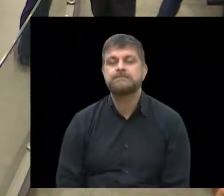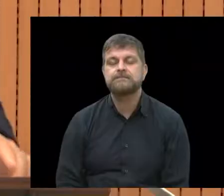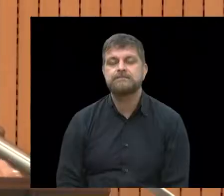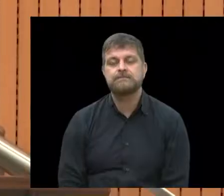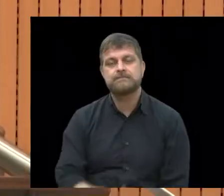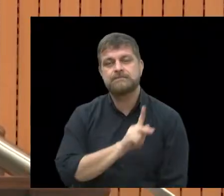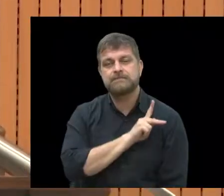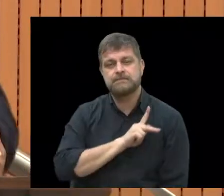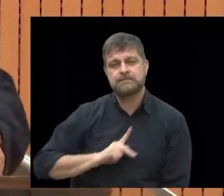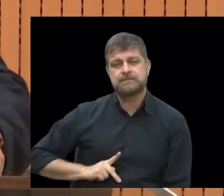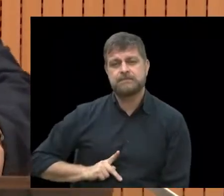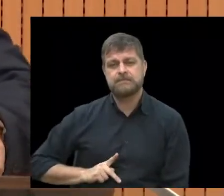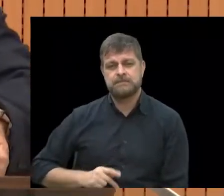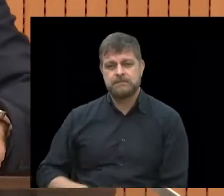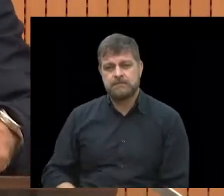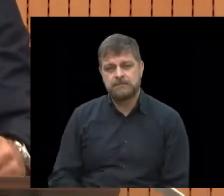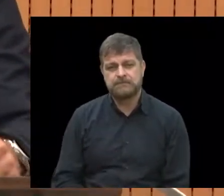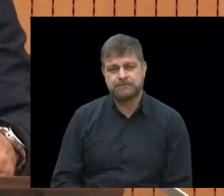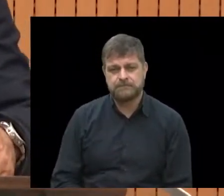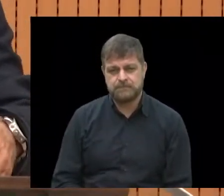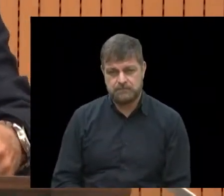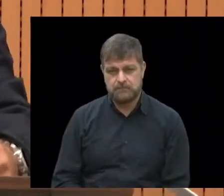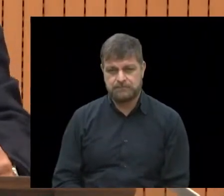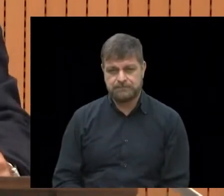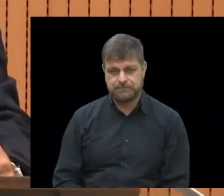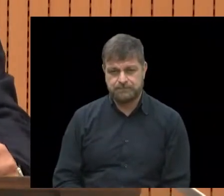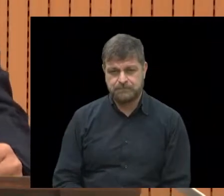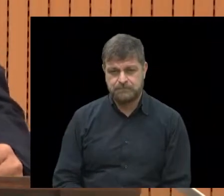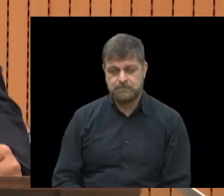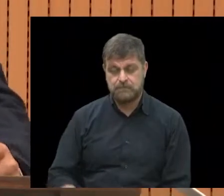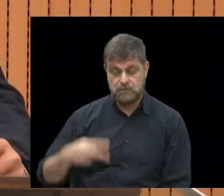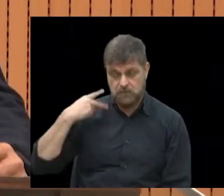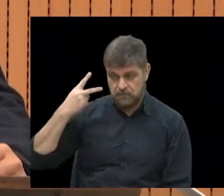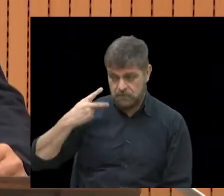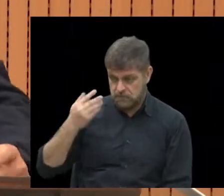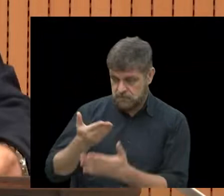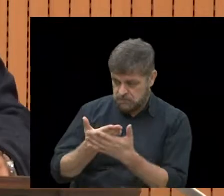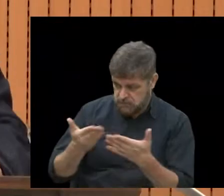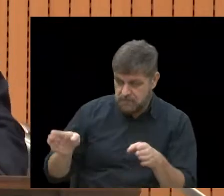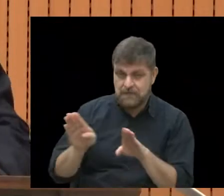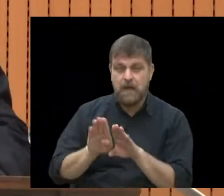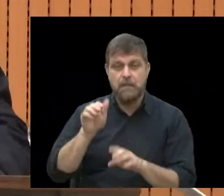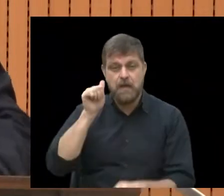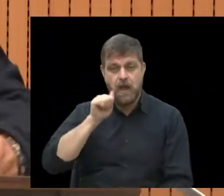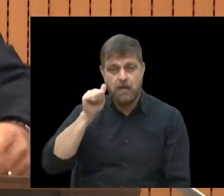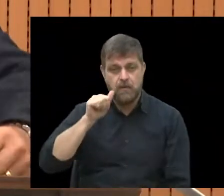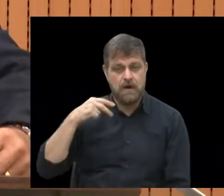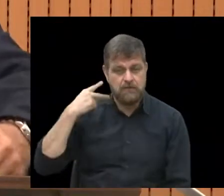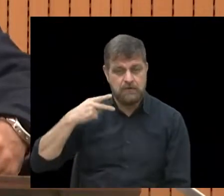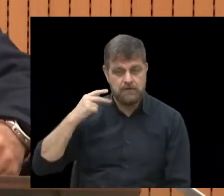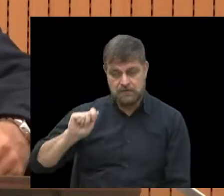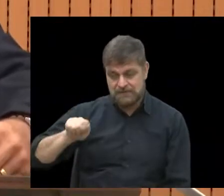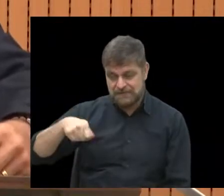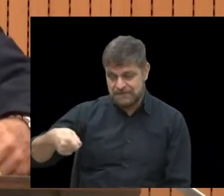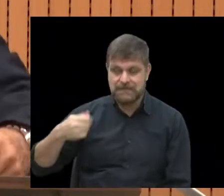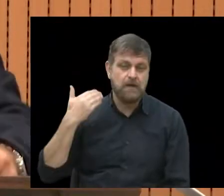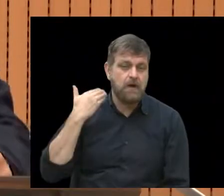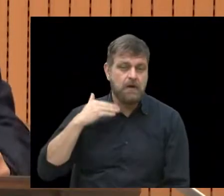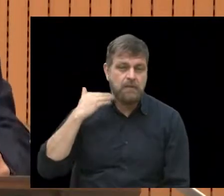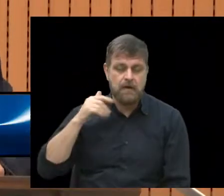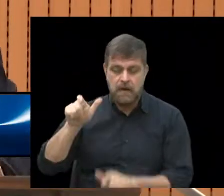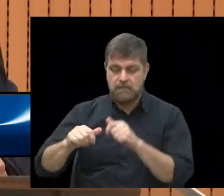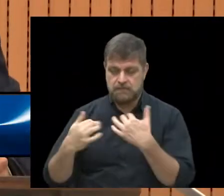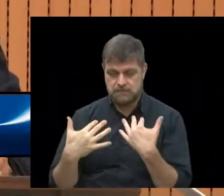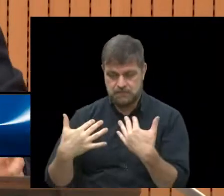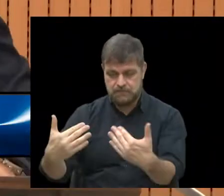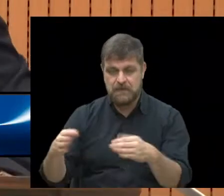Senhor presidente Marcos Bernardelli, senhores vereadores, vereadora, público presente, público